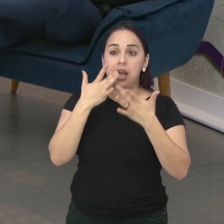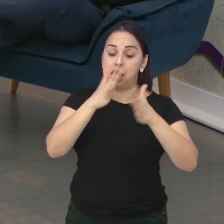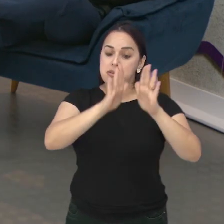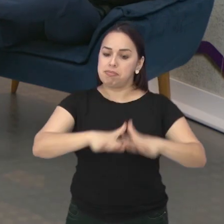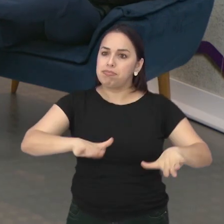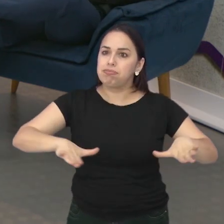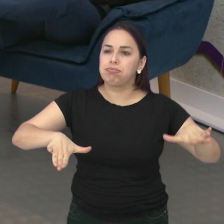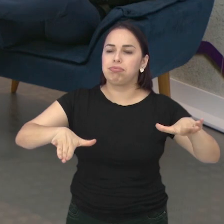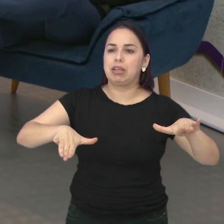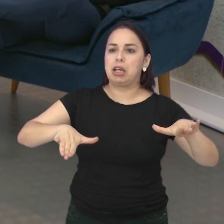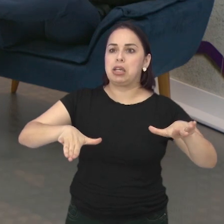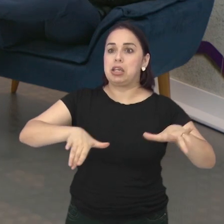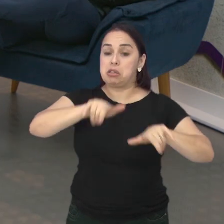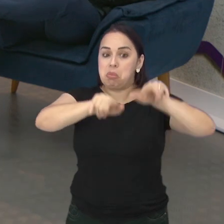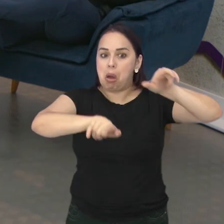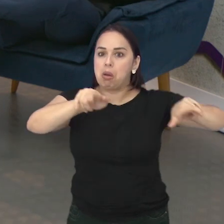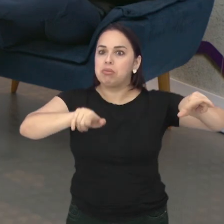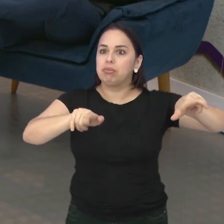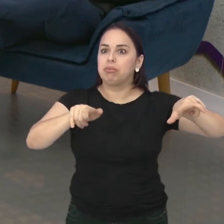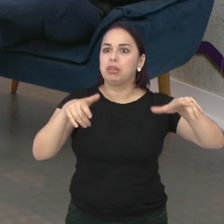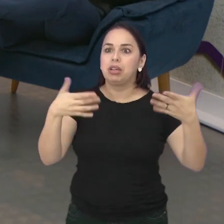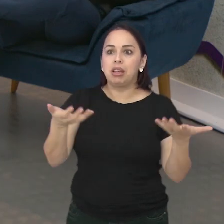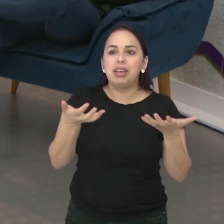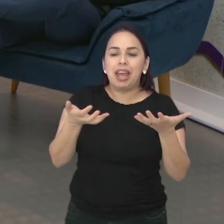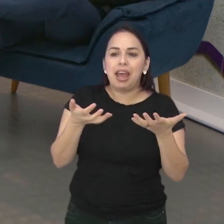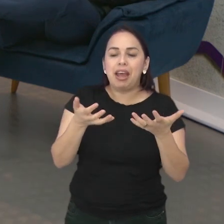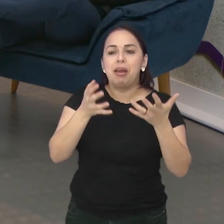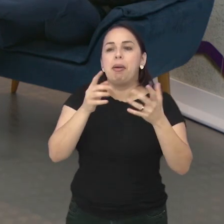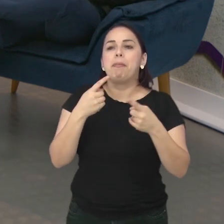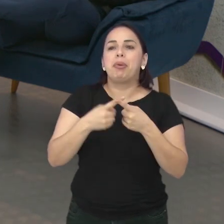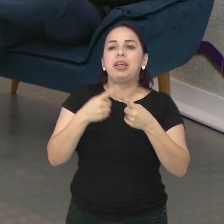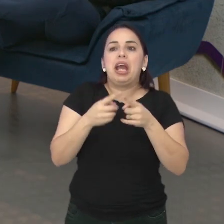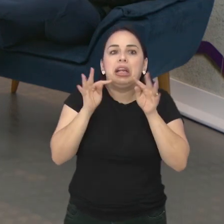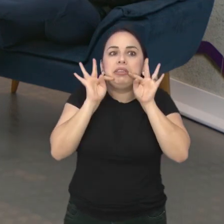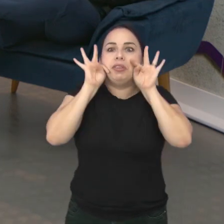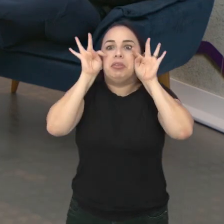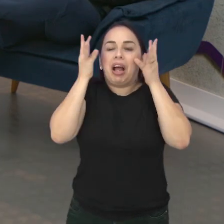muitas crianças, muita gente que entra pela timidez,